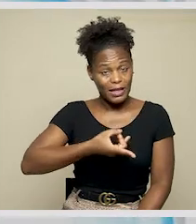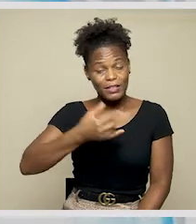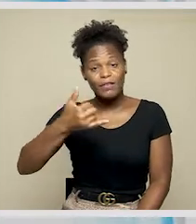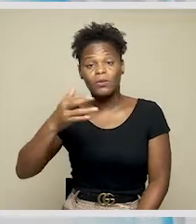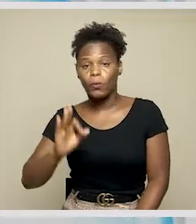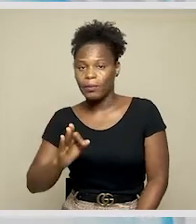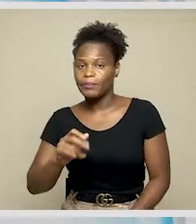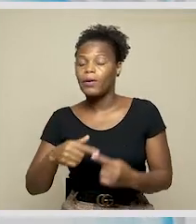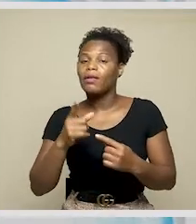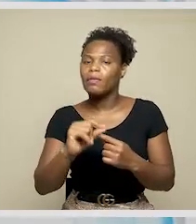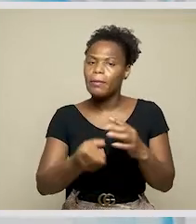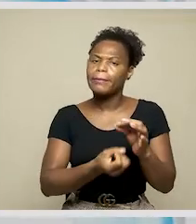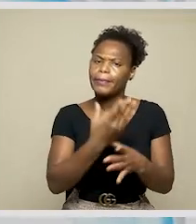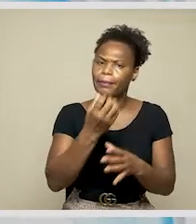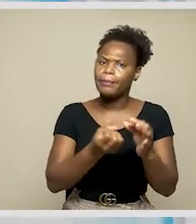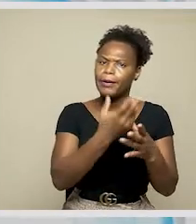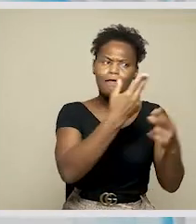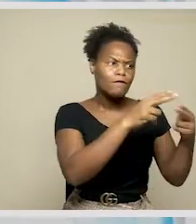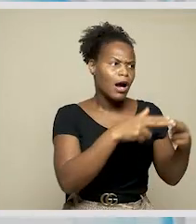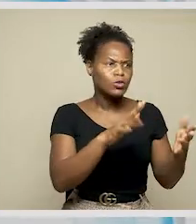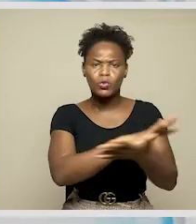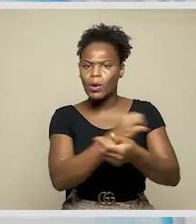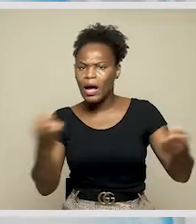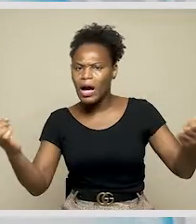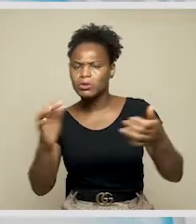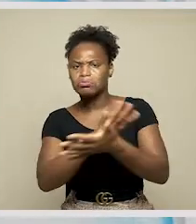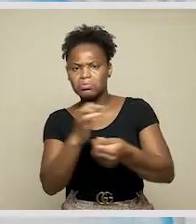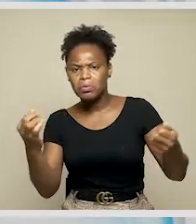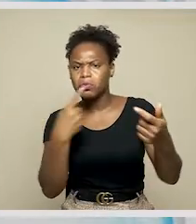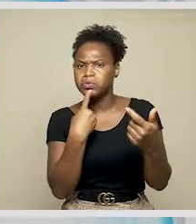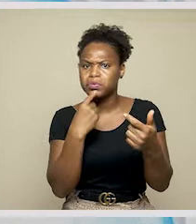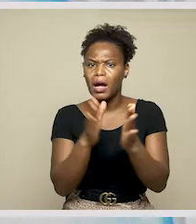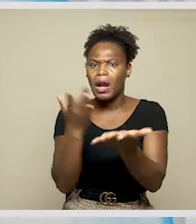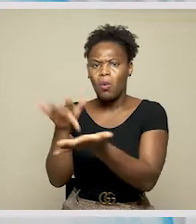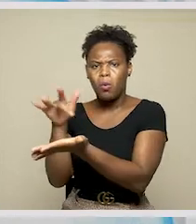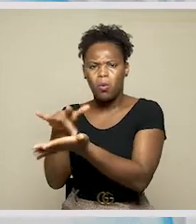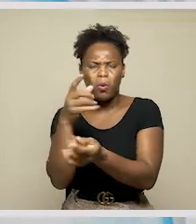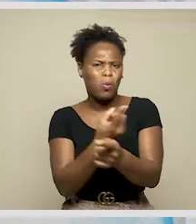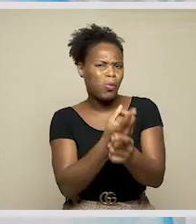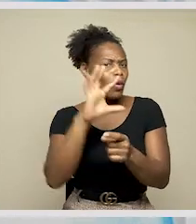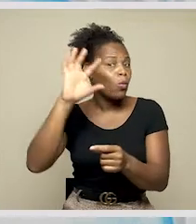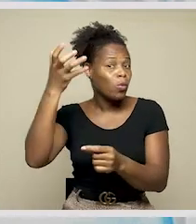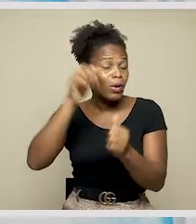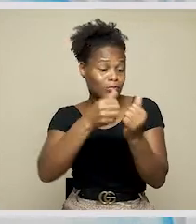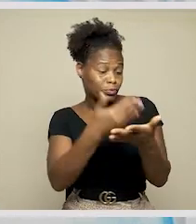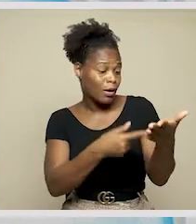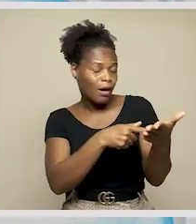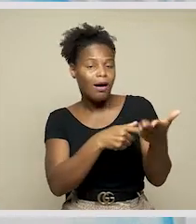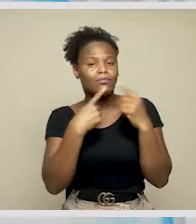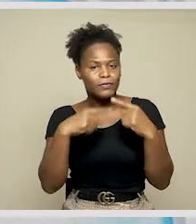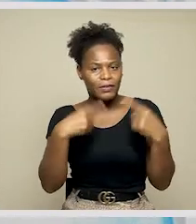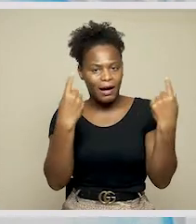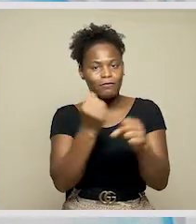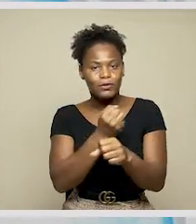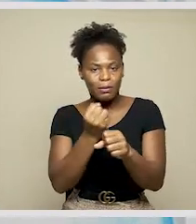Surgiram, de facto, vários jornais, revistas e folhetins culturais literárias que divulgavam os